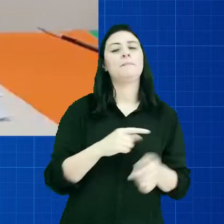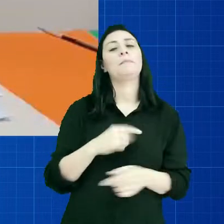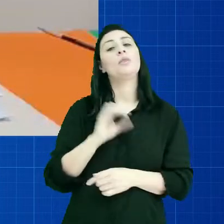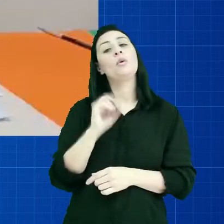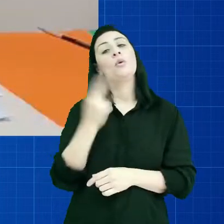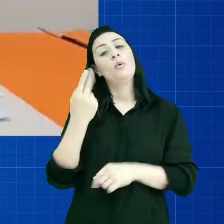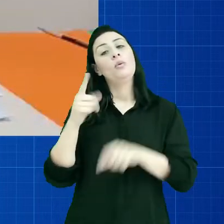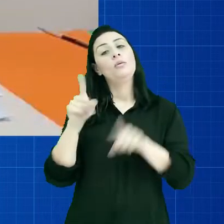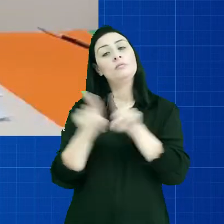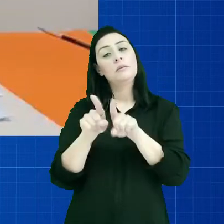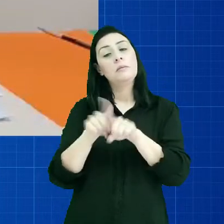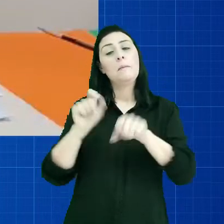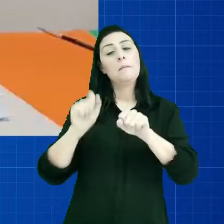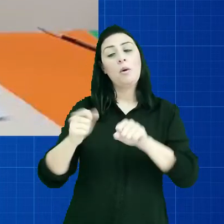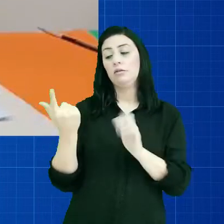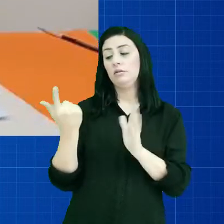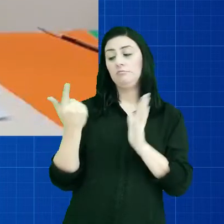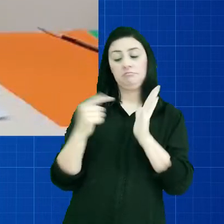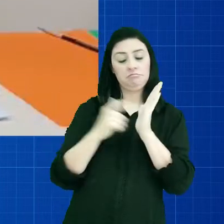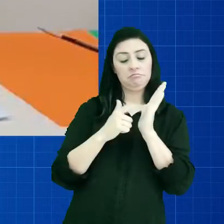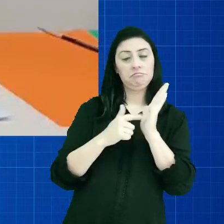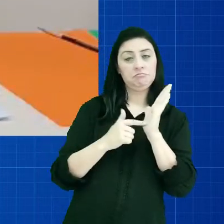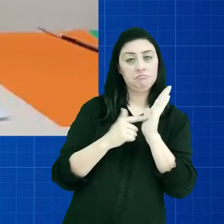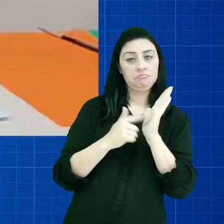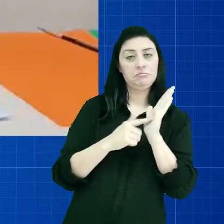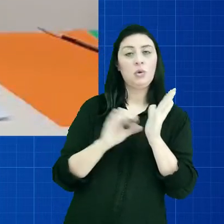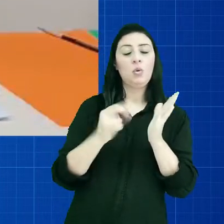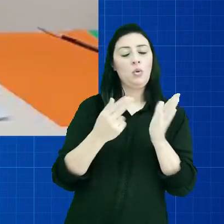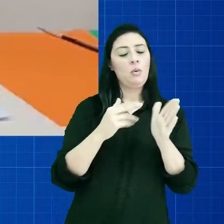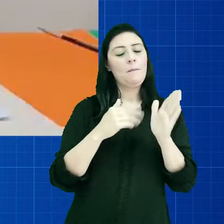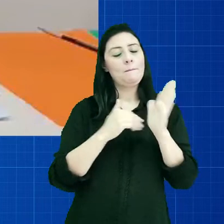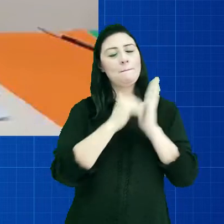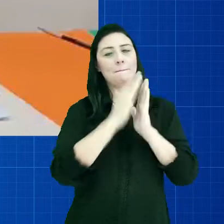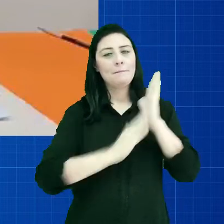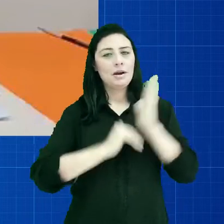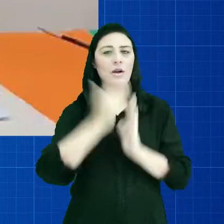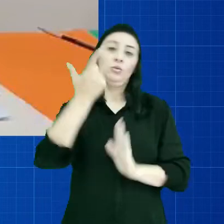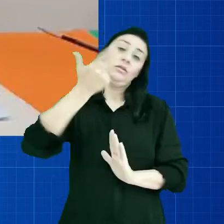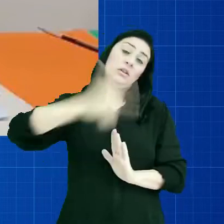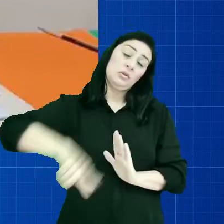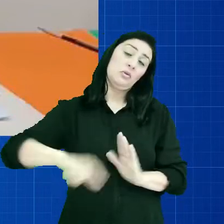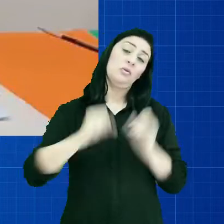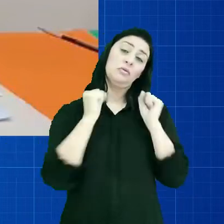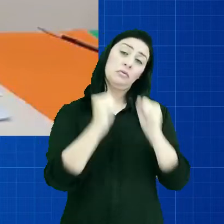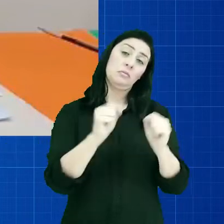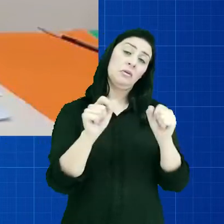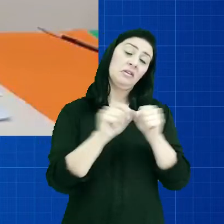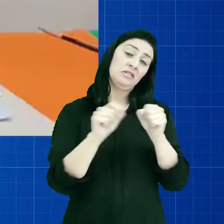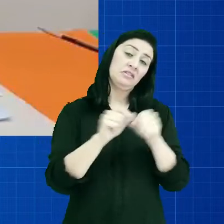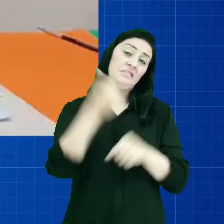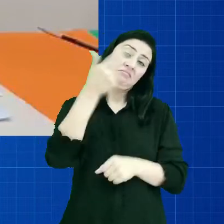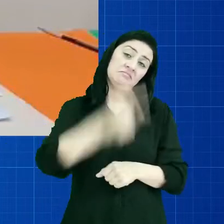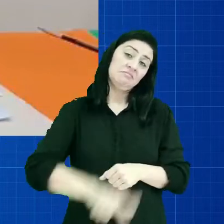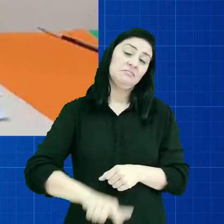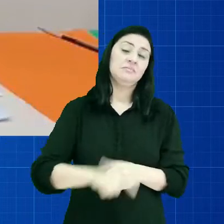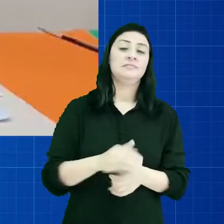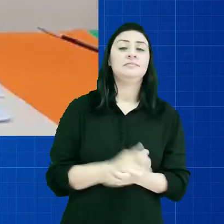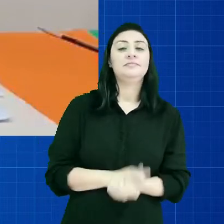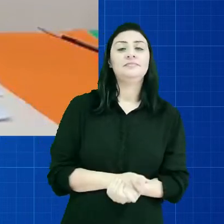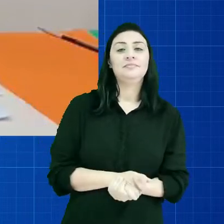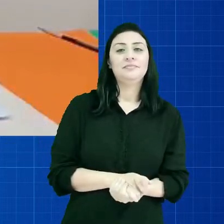Ou mesmo posso passar na palma da minha mão e colocar ali novamente, tá bom? Então vamos lá.